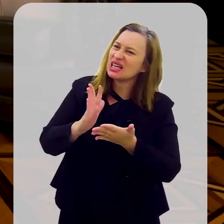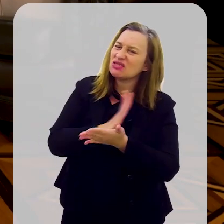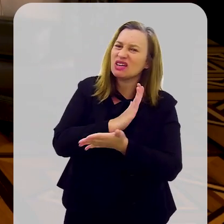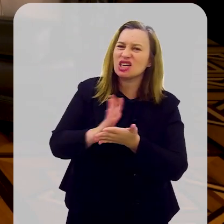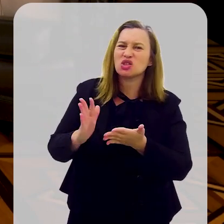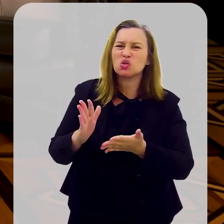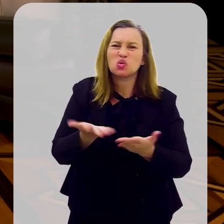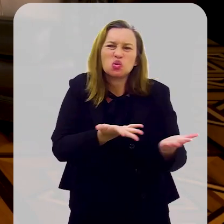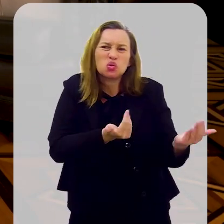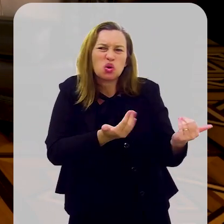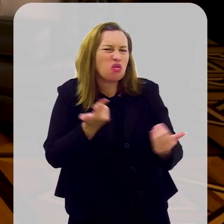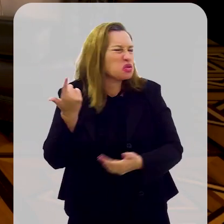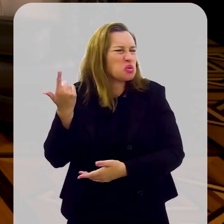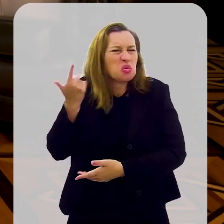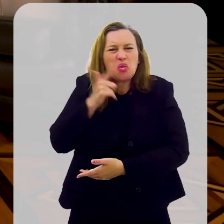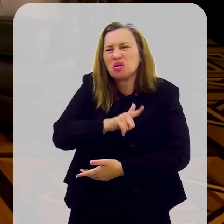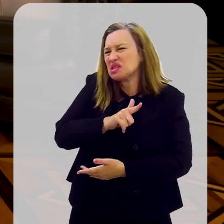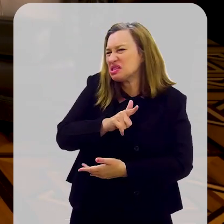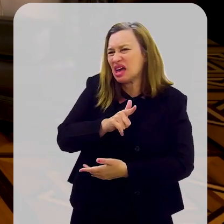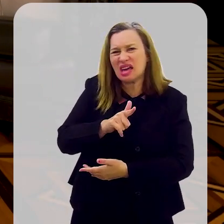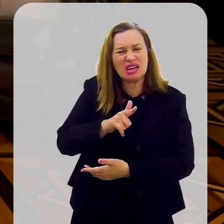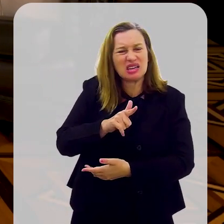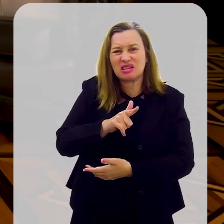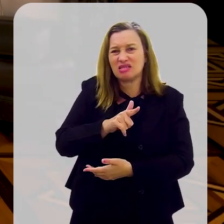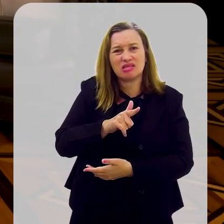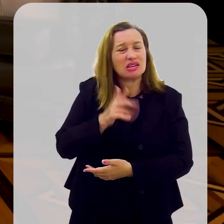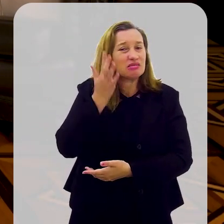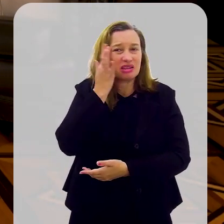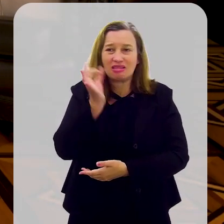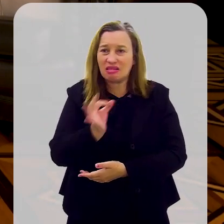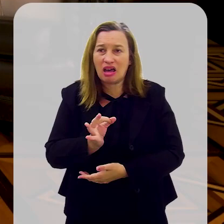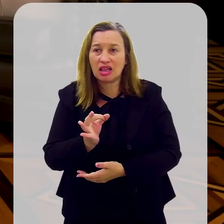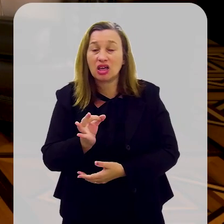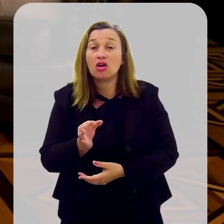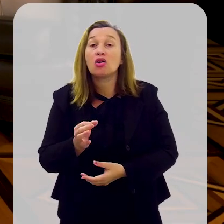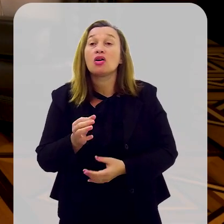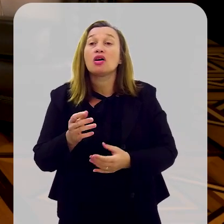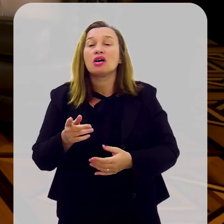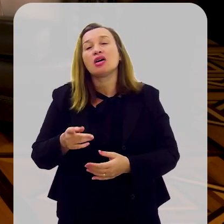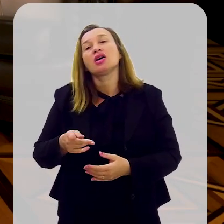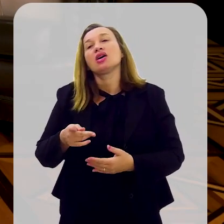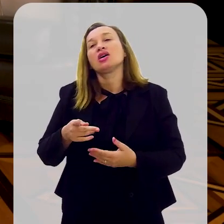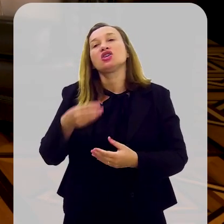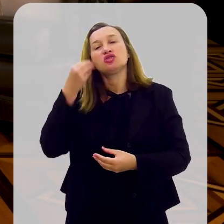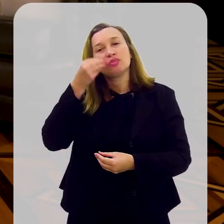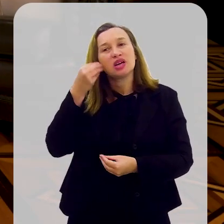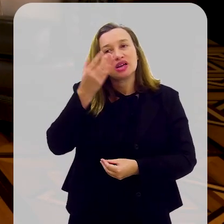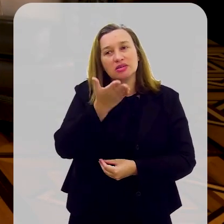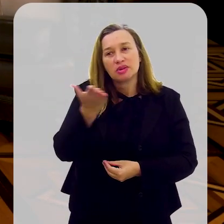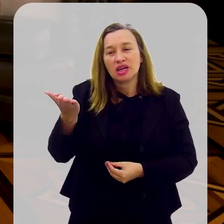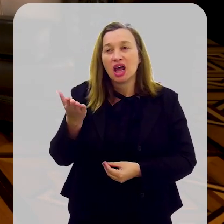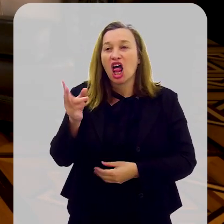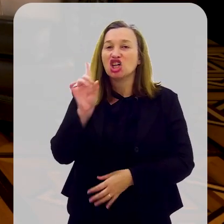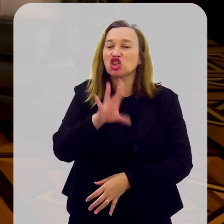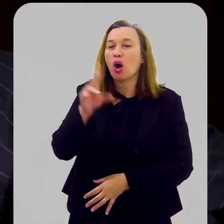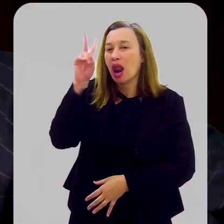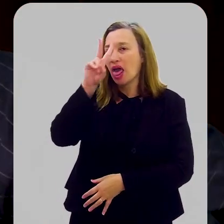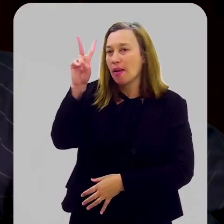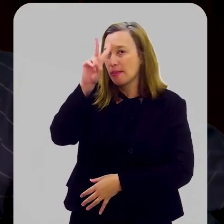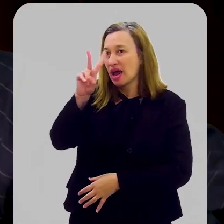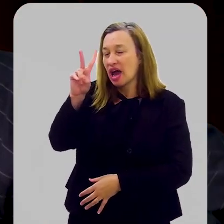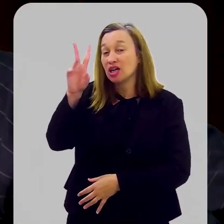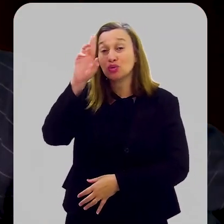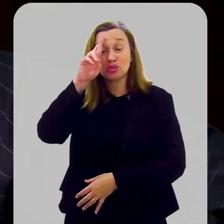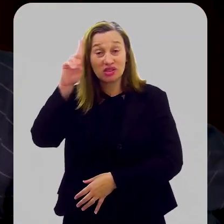E, às vezes, esse jovem não consegue adequar ou equalizar isso. O que você fala para ele, Rafa? Lembra do